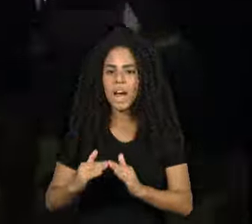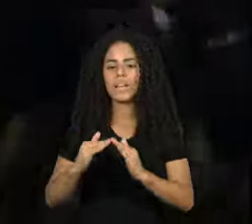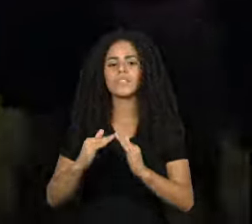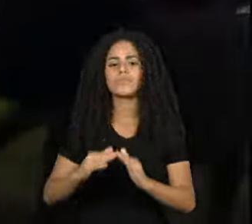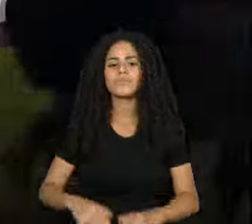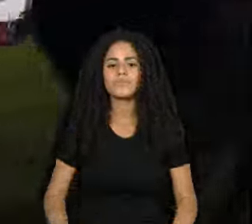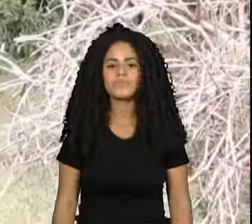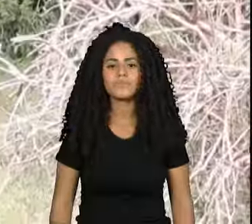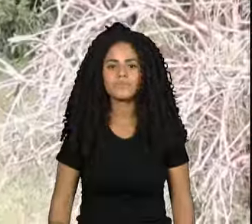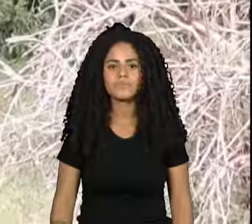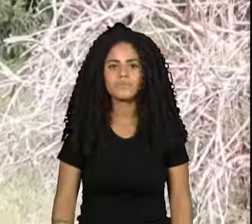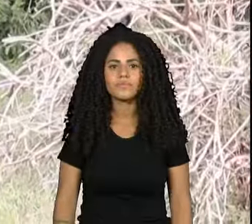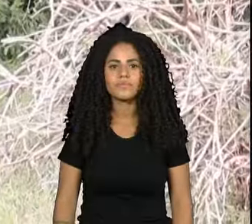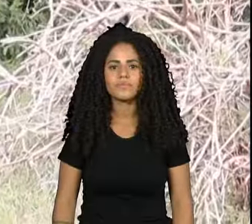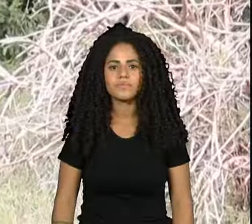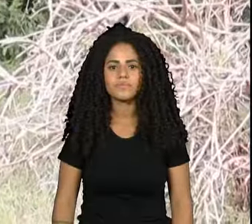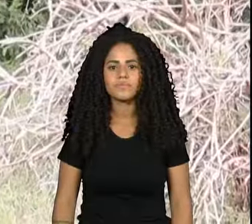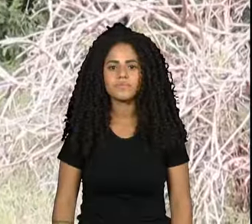de terras.